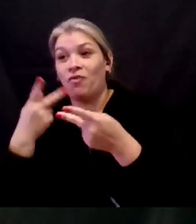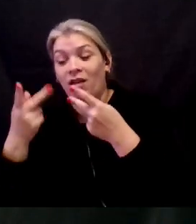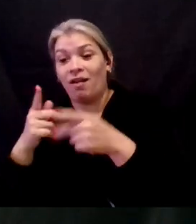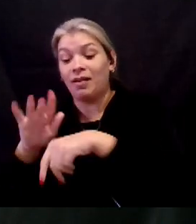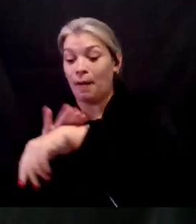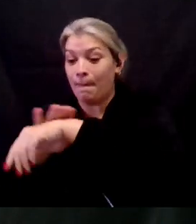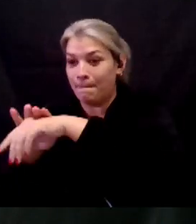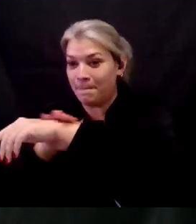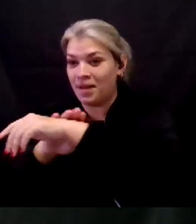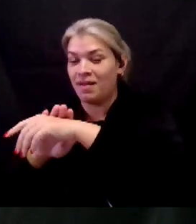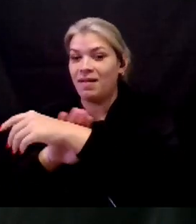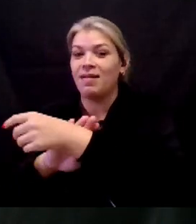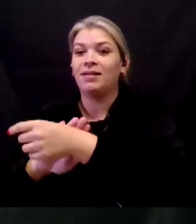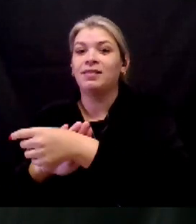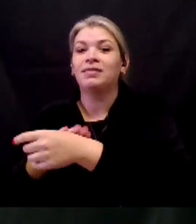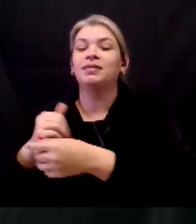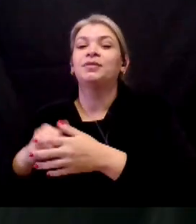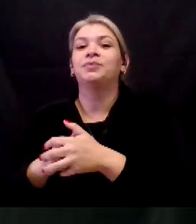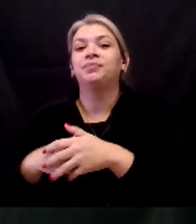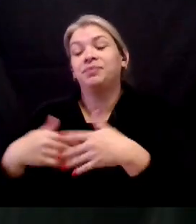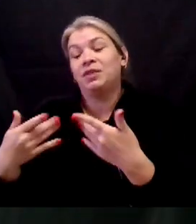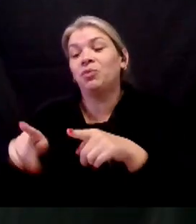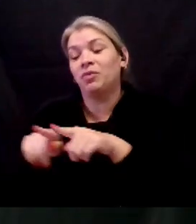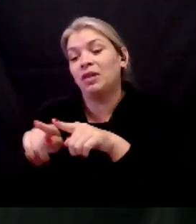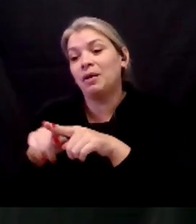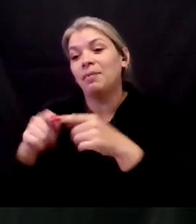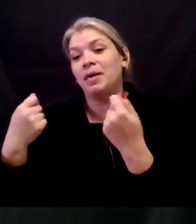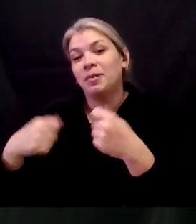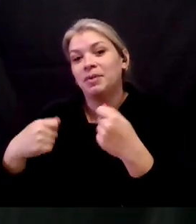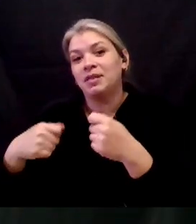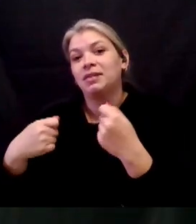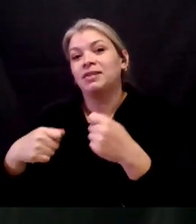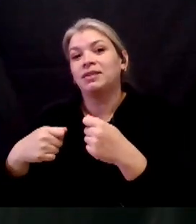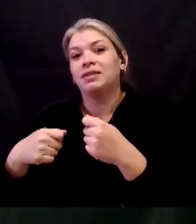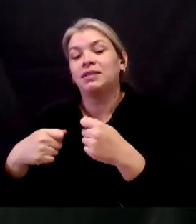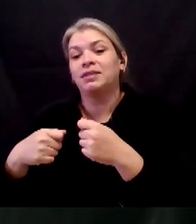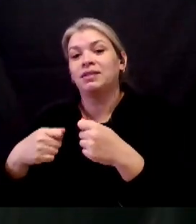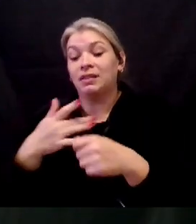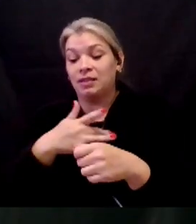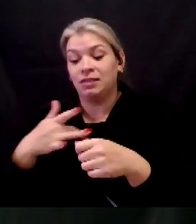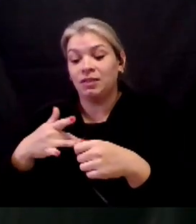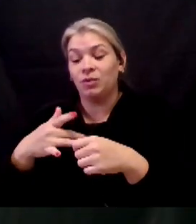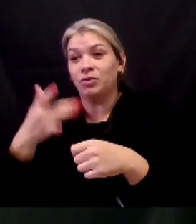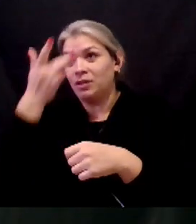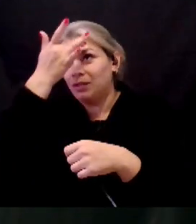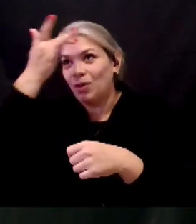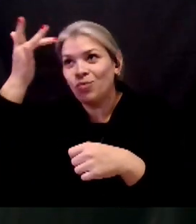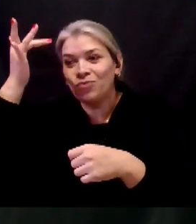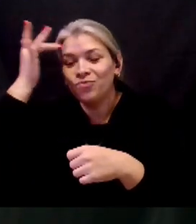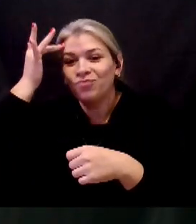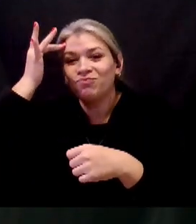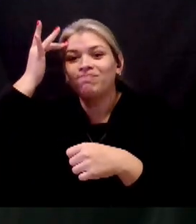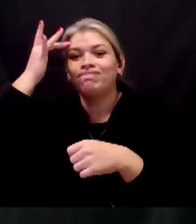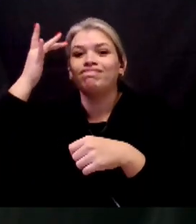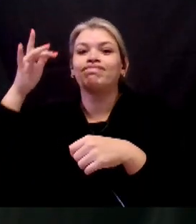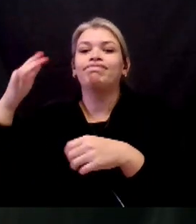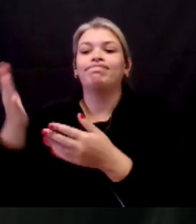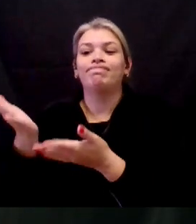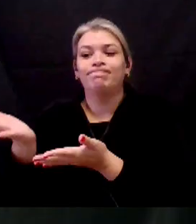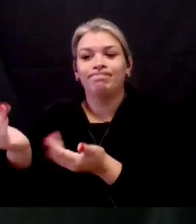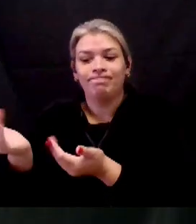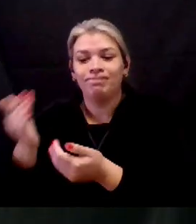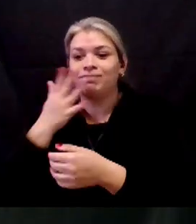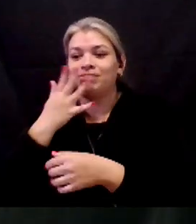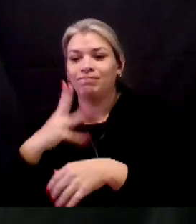nossa mente, porque tudo isso tem um impacto na saúde mental das nossas crianças e adolescentes. Por isso, trouxemos